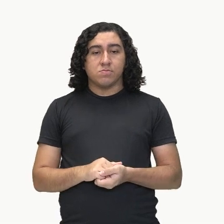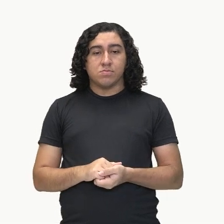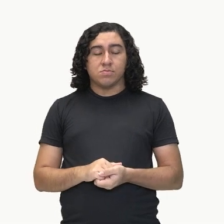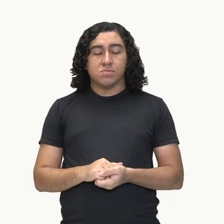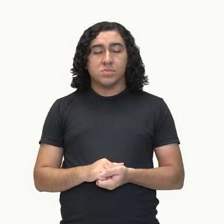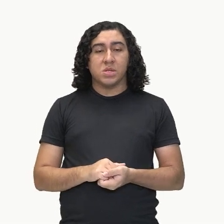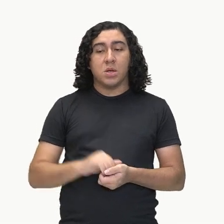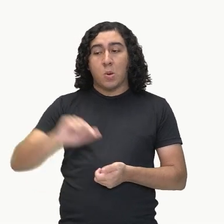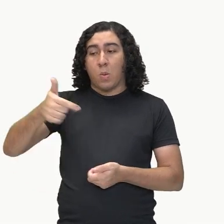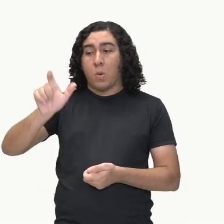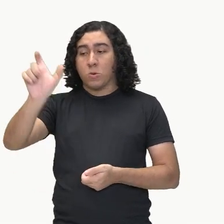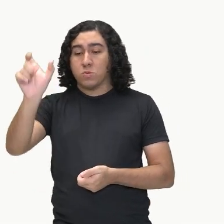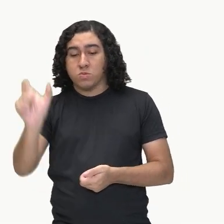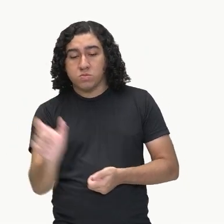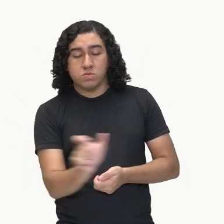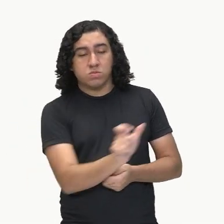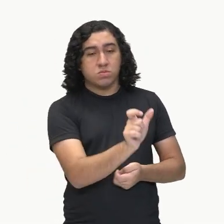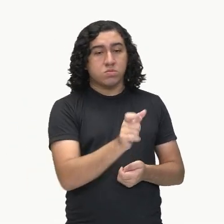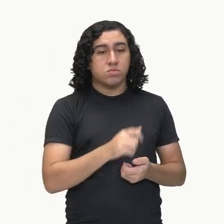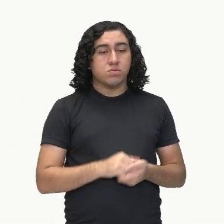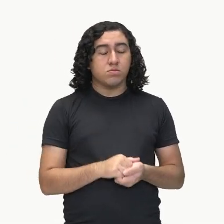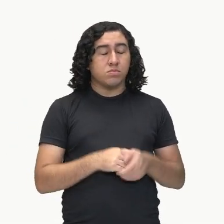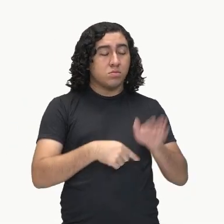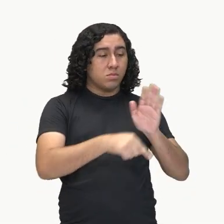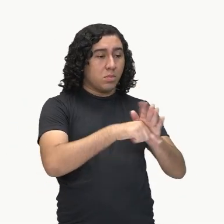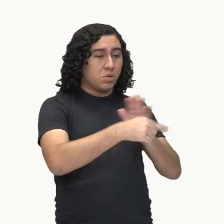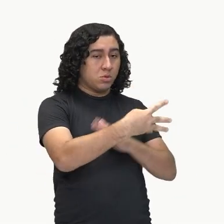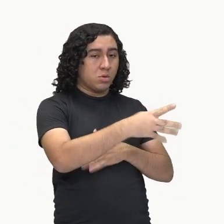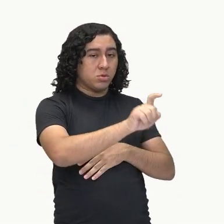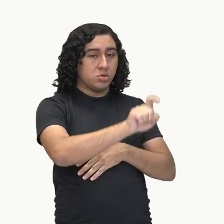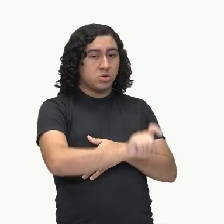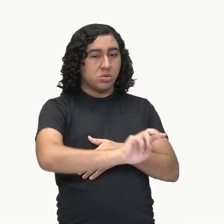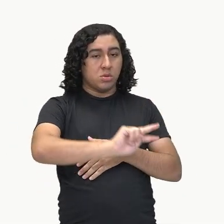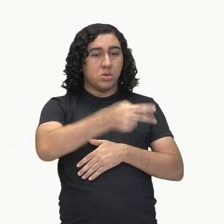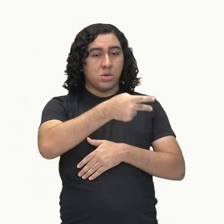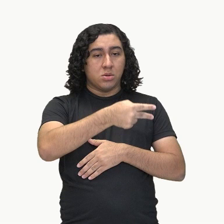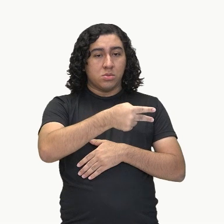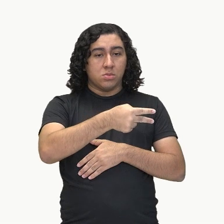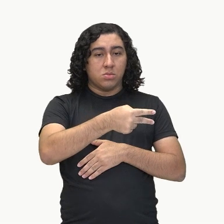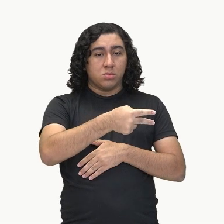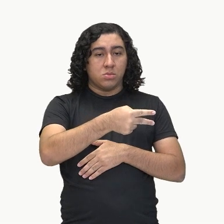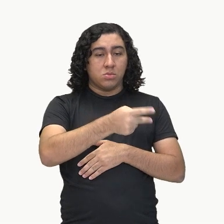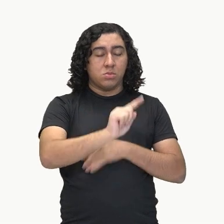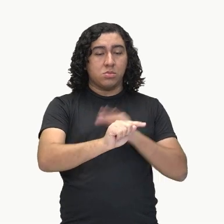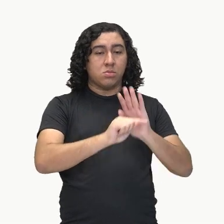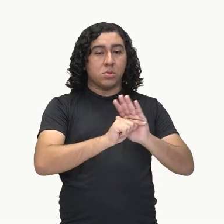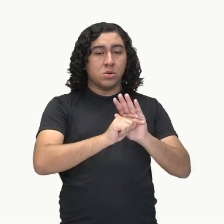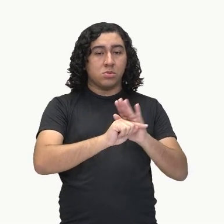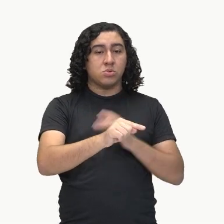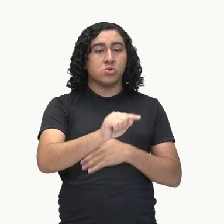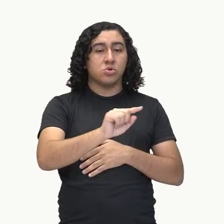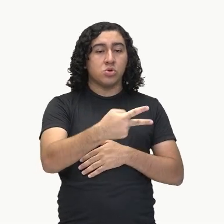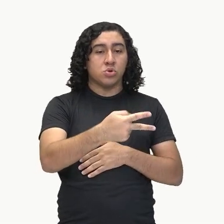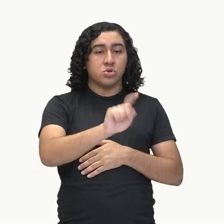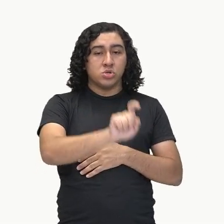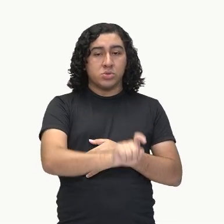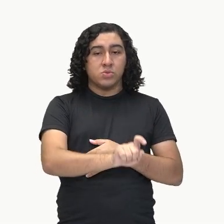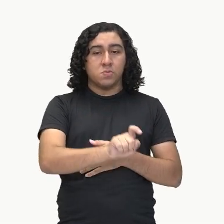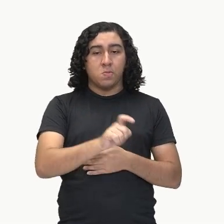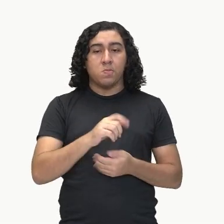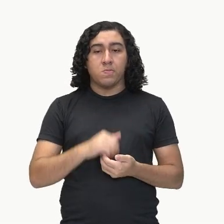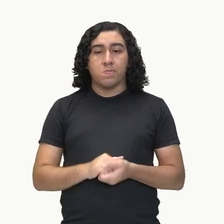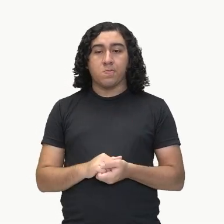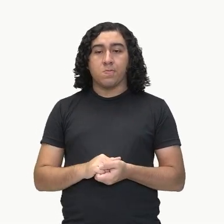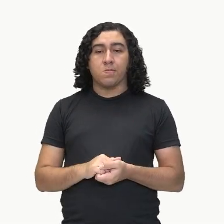segundo, que é menos 4x ao quadrado, menos 2x.